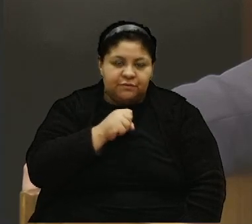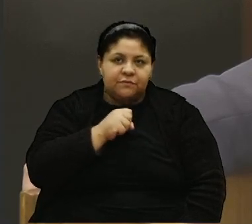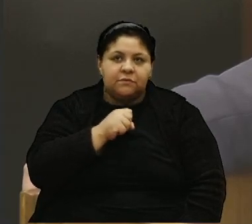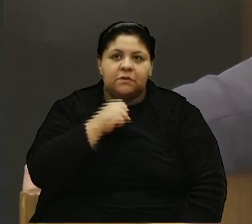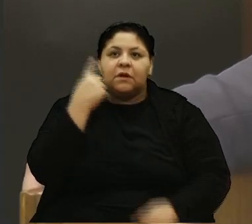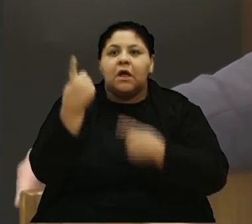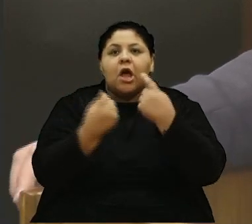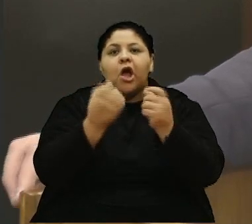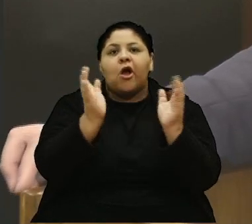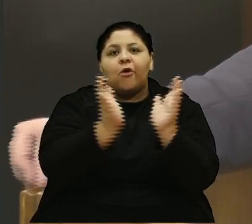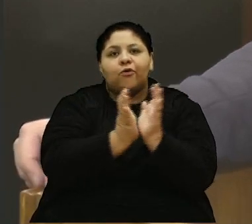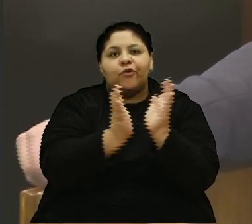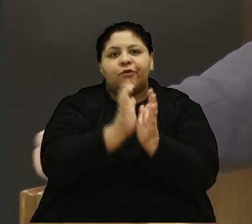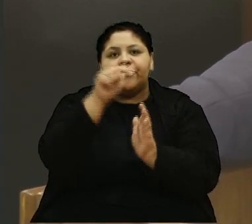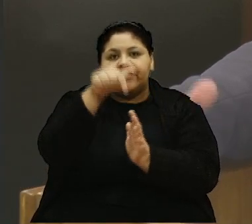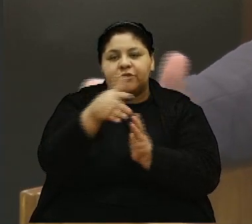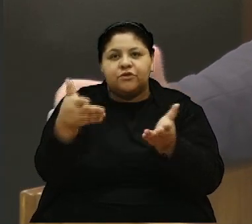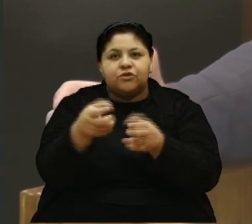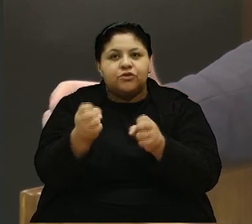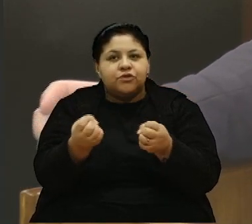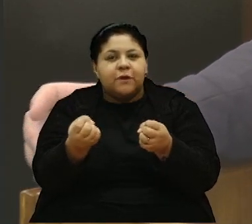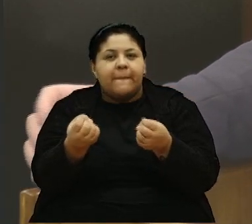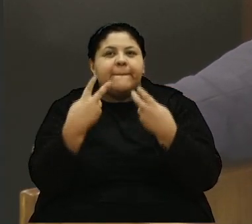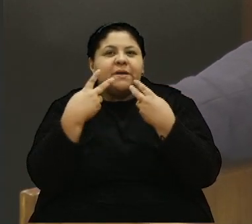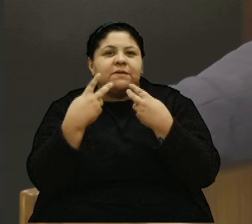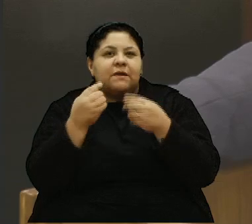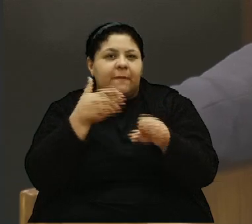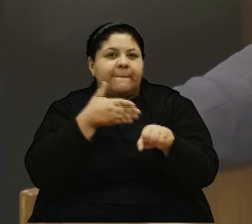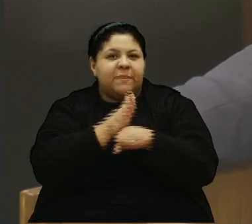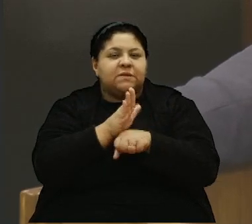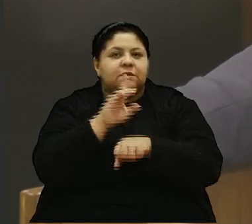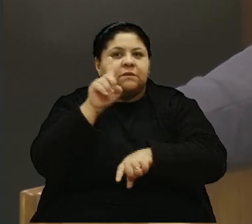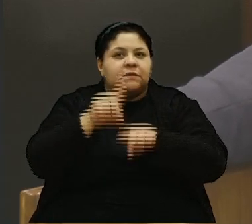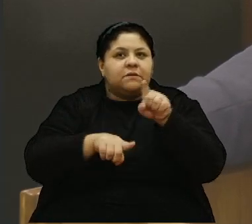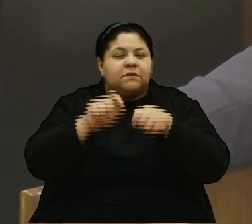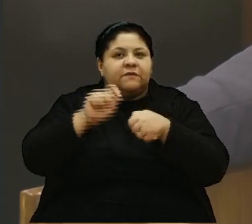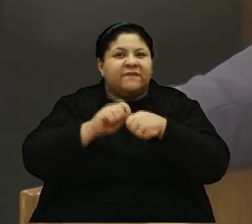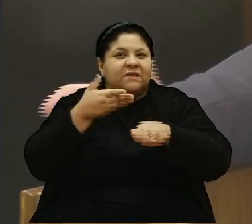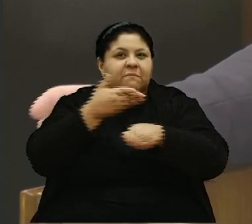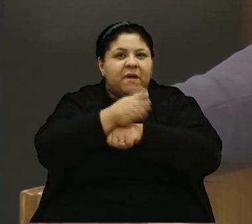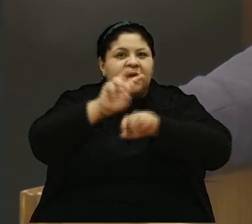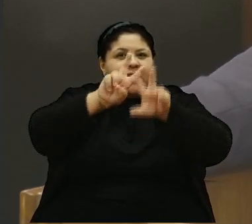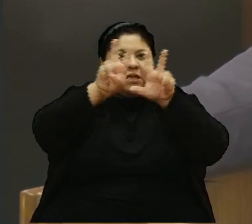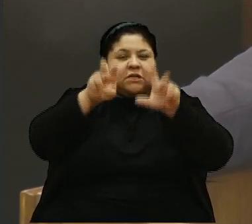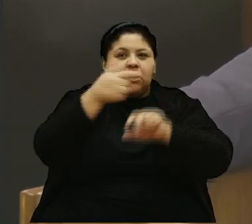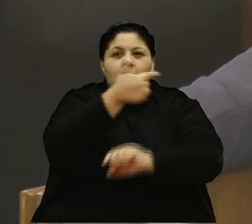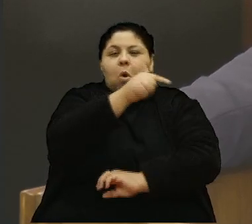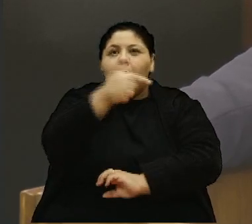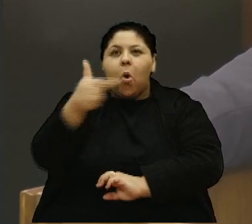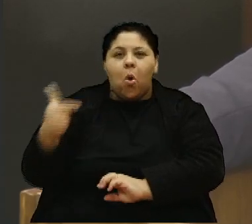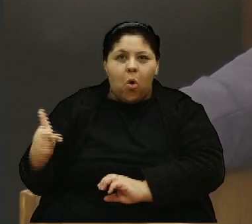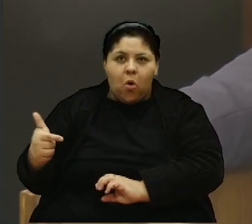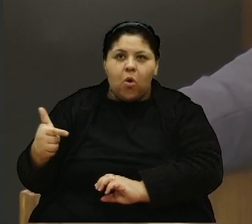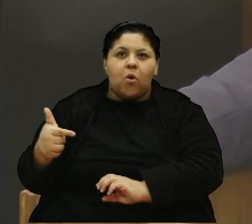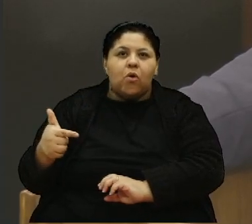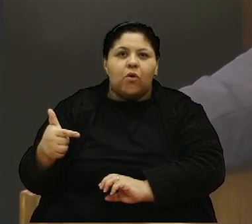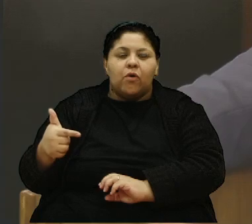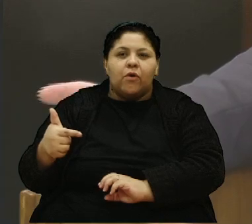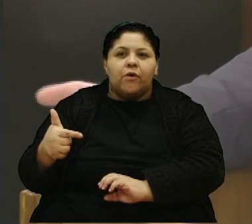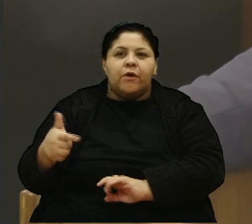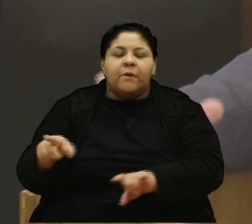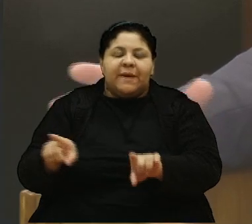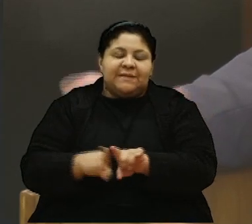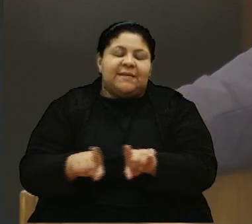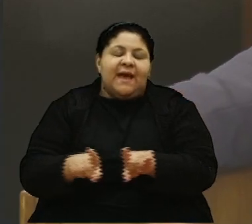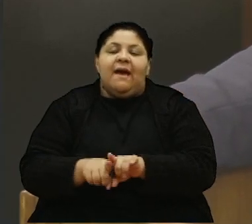Alguns dos colegas aqui eu já percebi que participaram já de atividades que envolvem essa temática, outros também, salvo o melhor juízo, já trouxeram